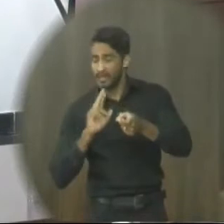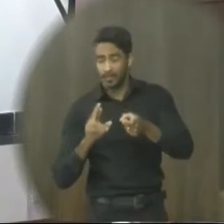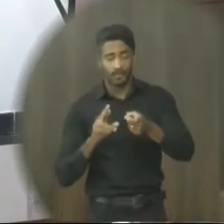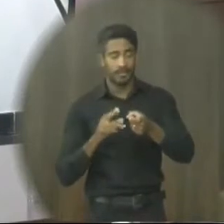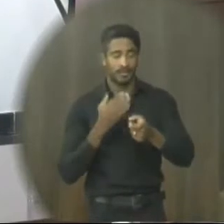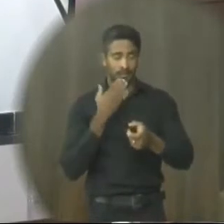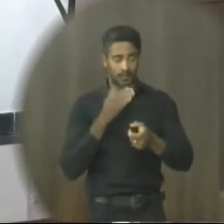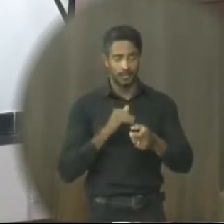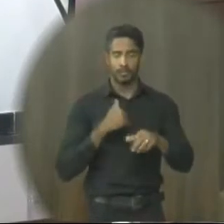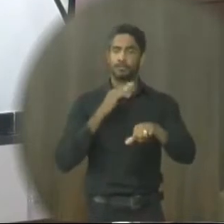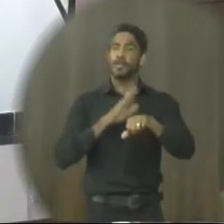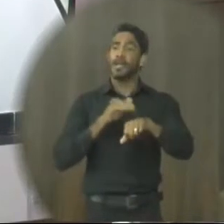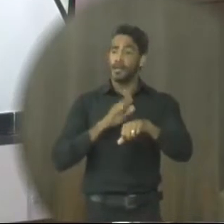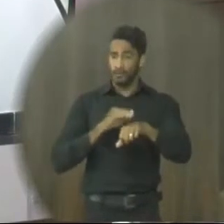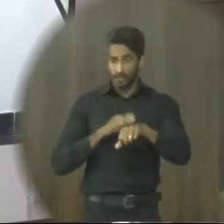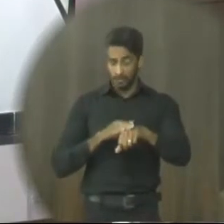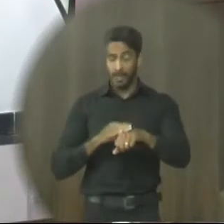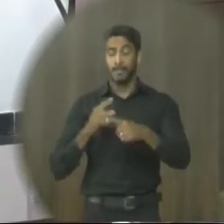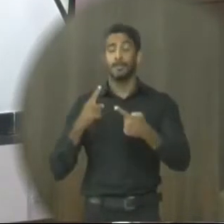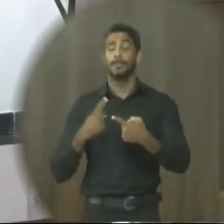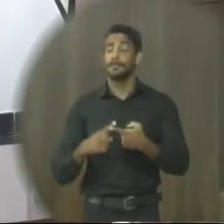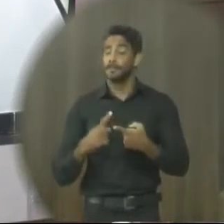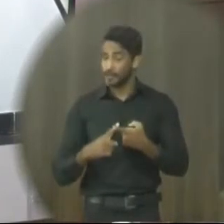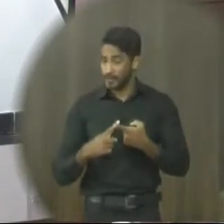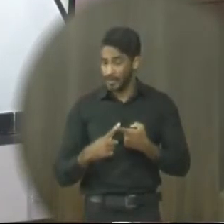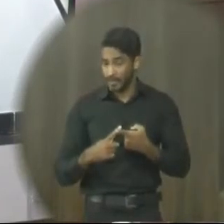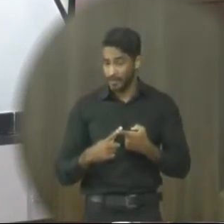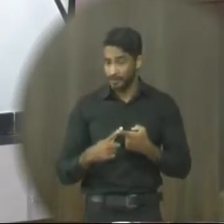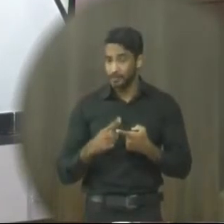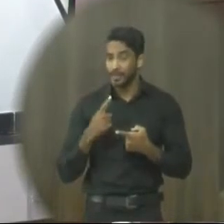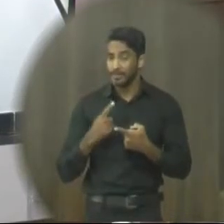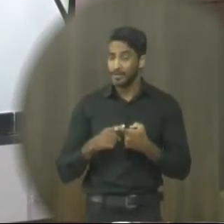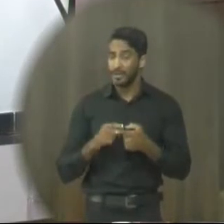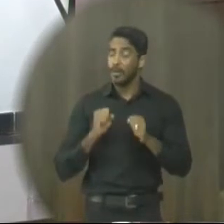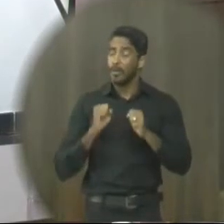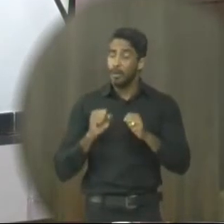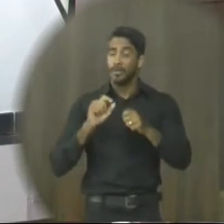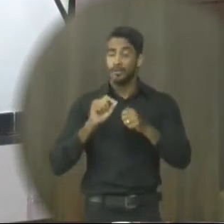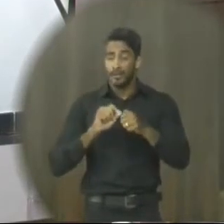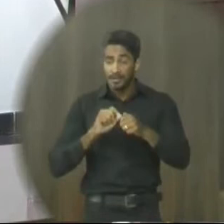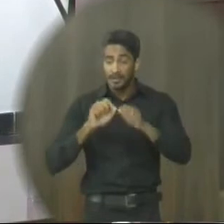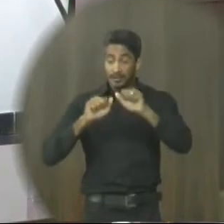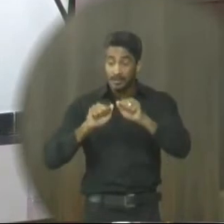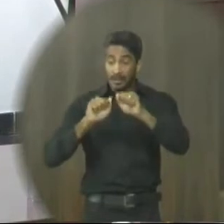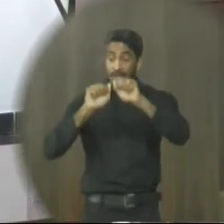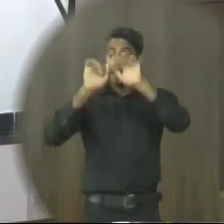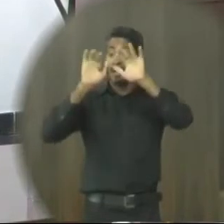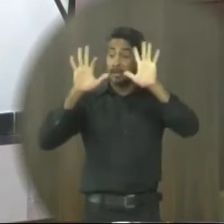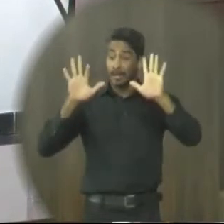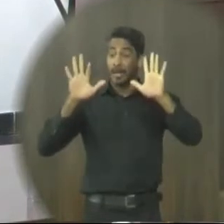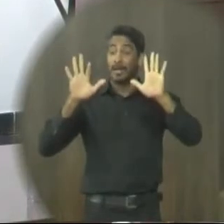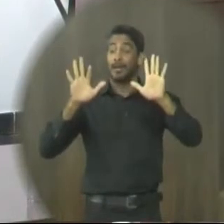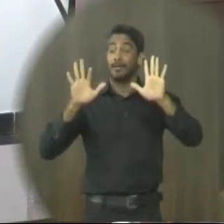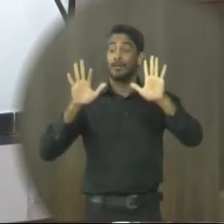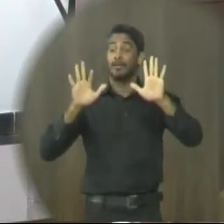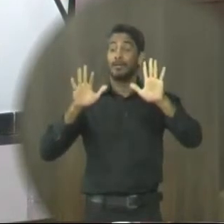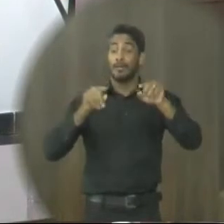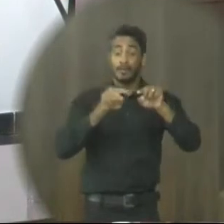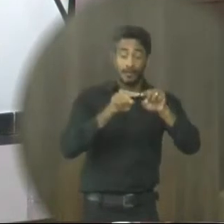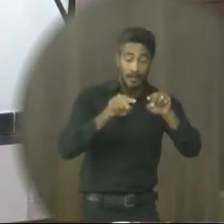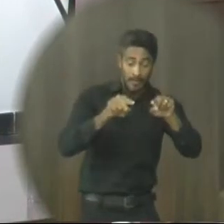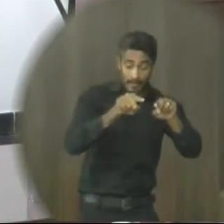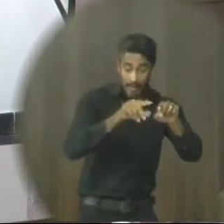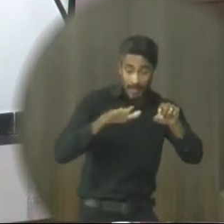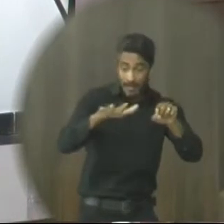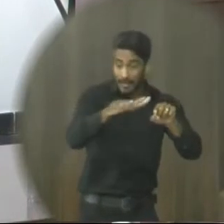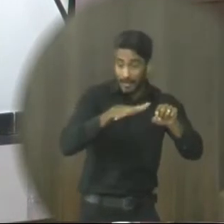Eu convoquei justamente o senhor aqui nessa casa para que possa fazer o esclarecimento, né, a respeito desse terreno ao